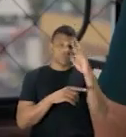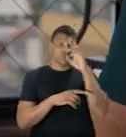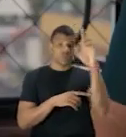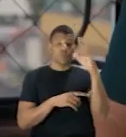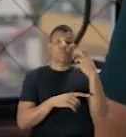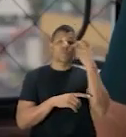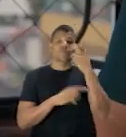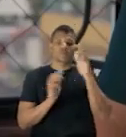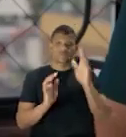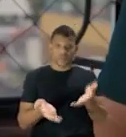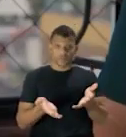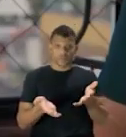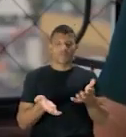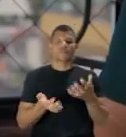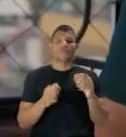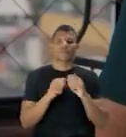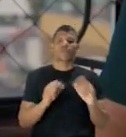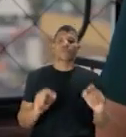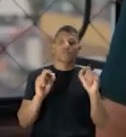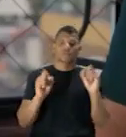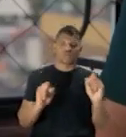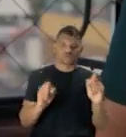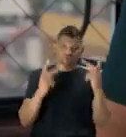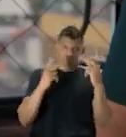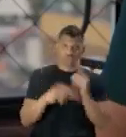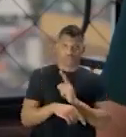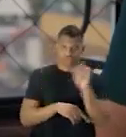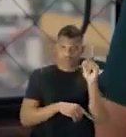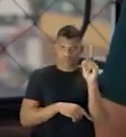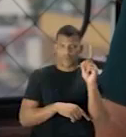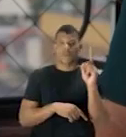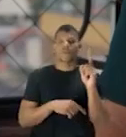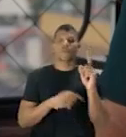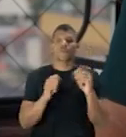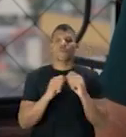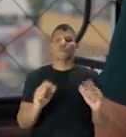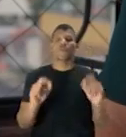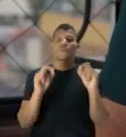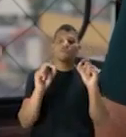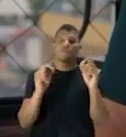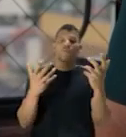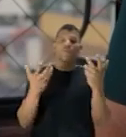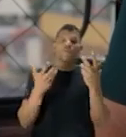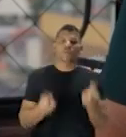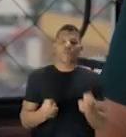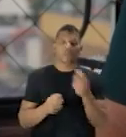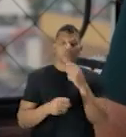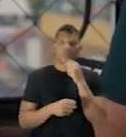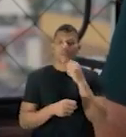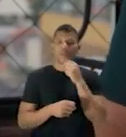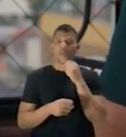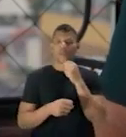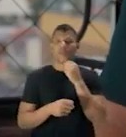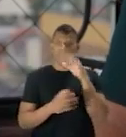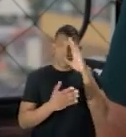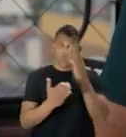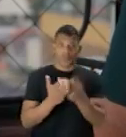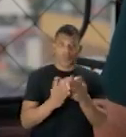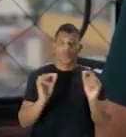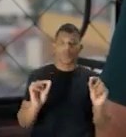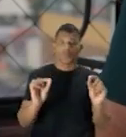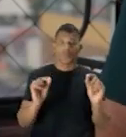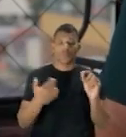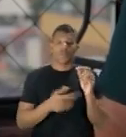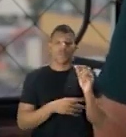musical. É, fomos fazer um show na Light. Eu levei um gravadorzinho e falei, pô, Simas, grava aí. Pô, o João gravou. Você acredita que arrebentou